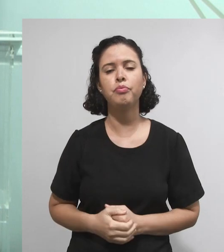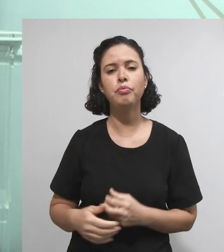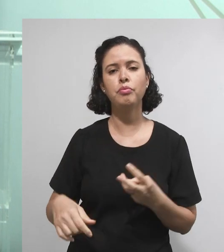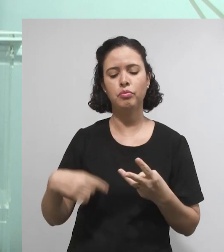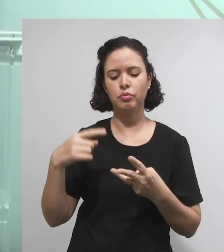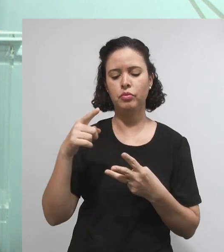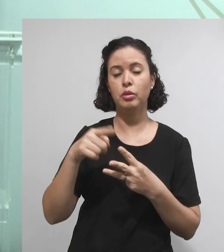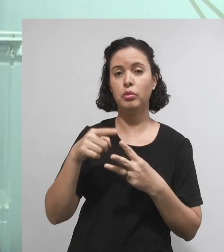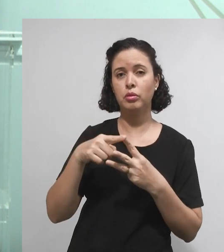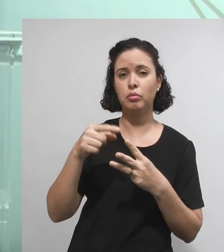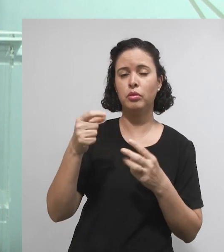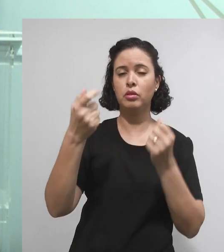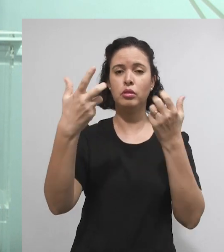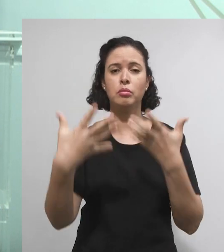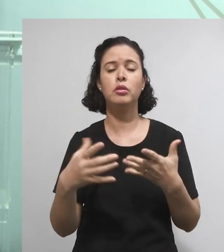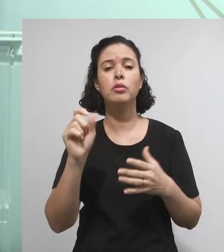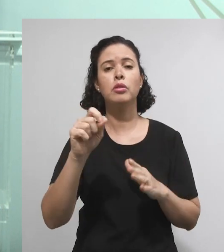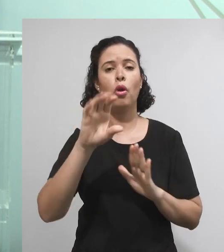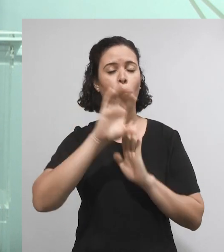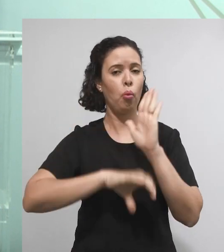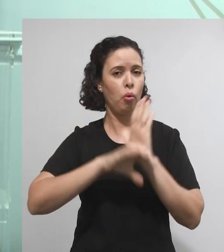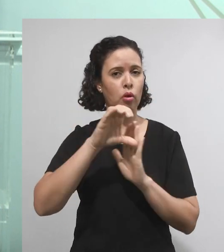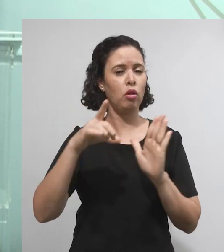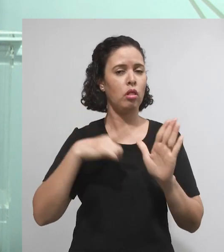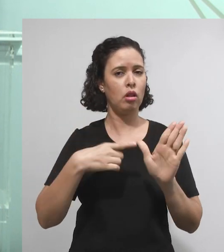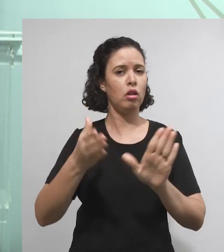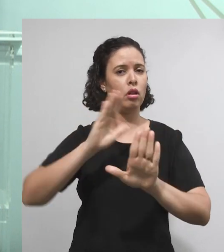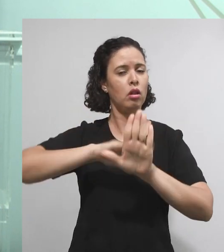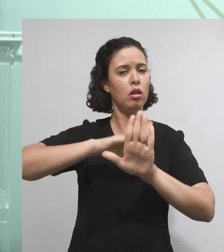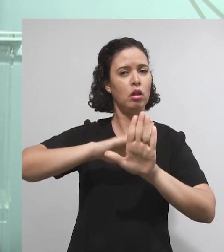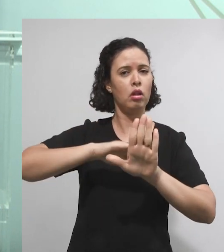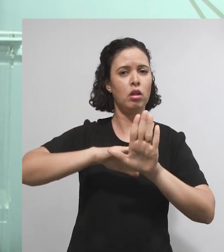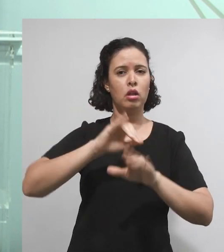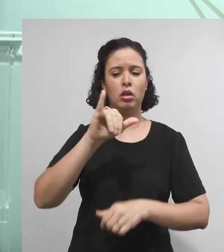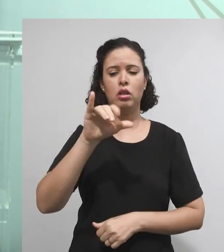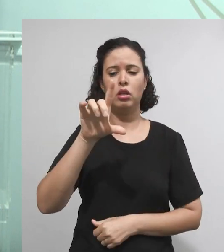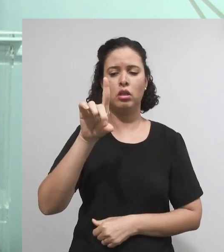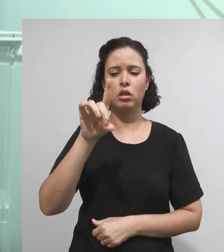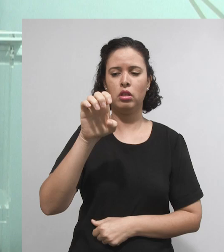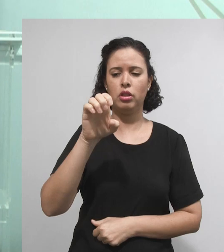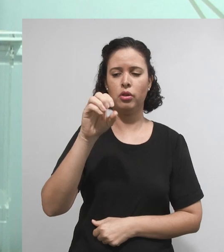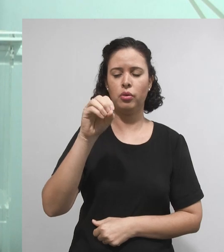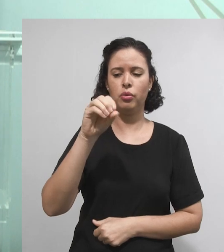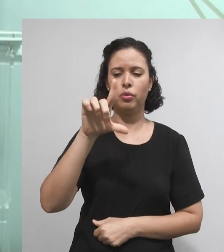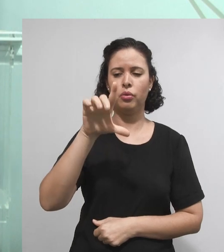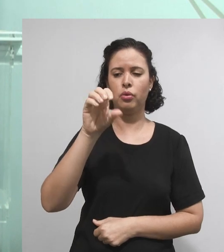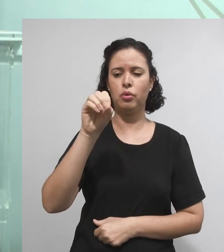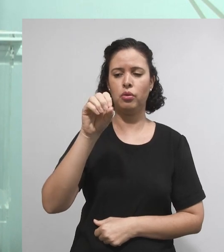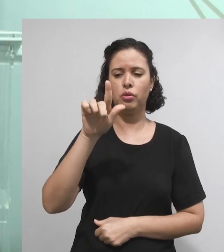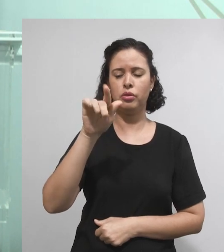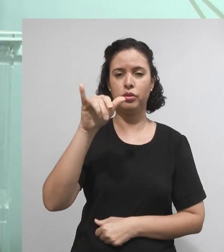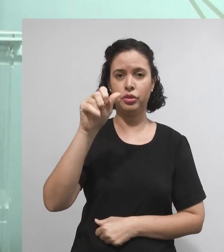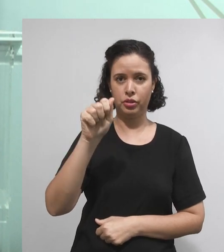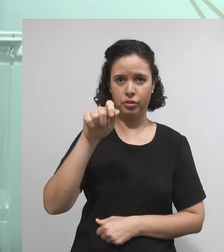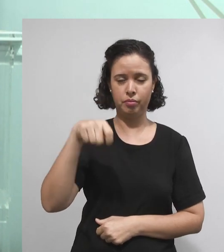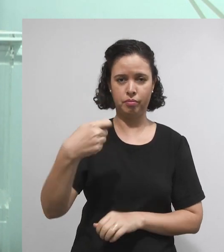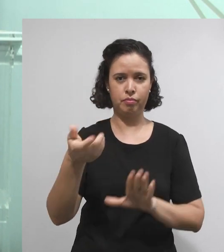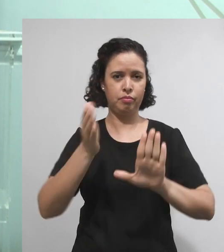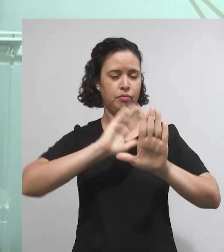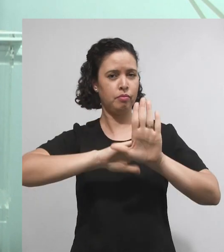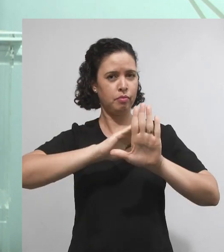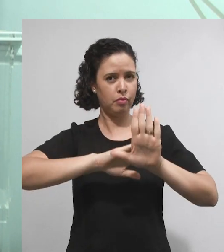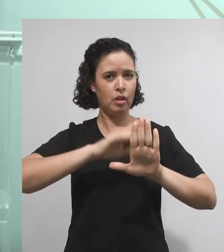que currículo ele tem ideologia, serve a uma ideologia, a dominação,